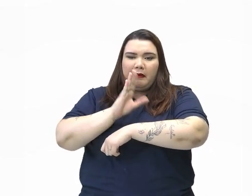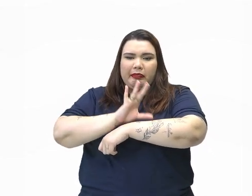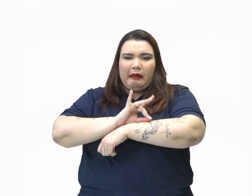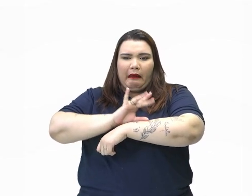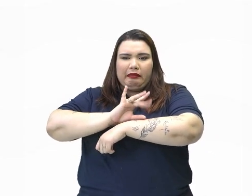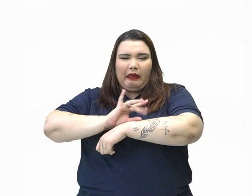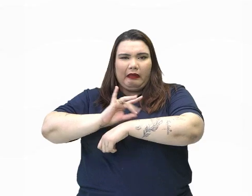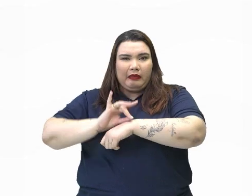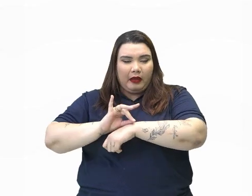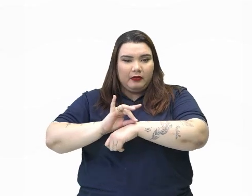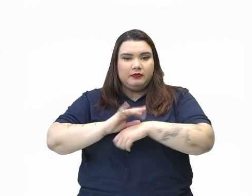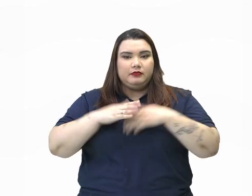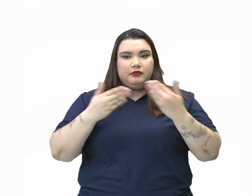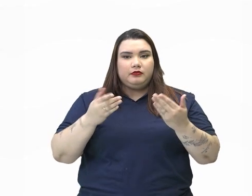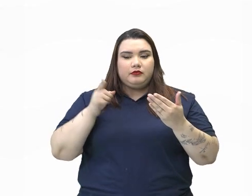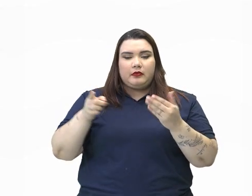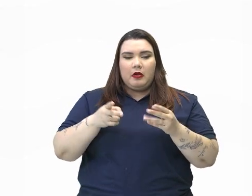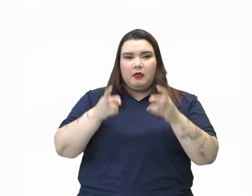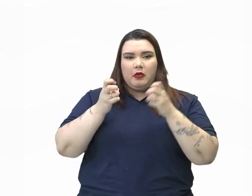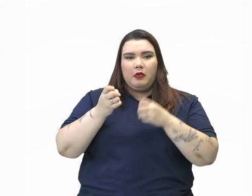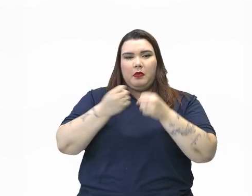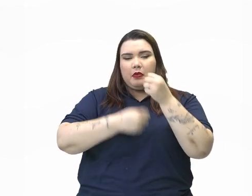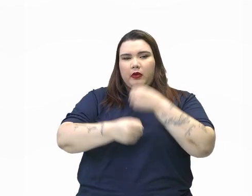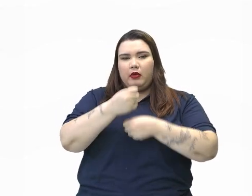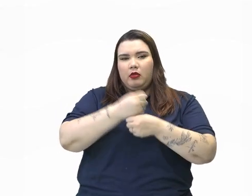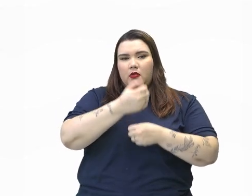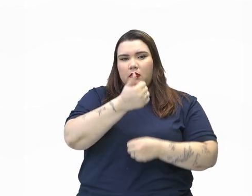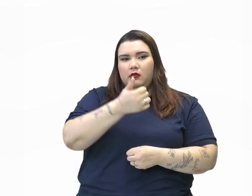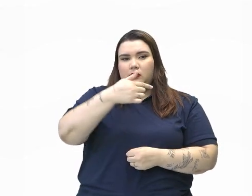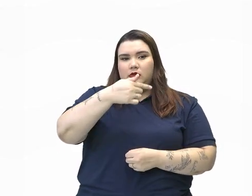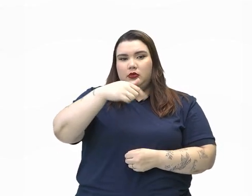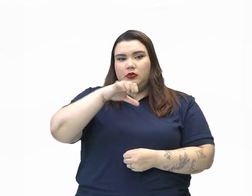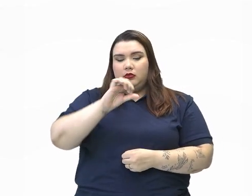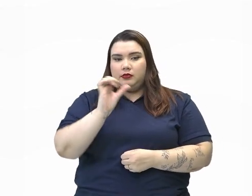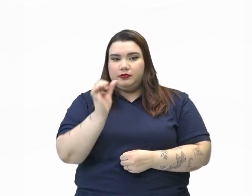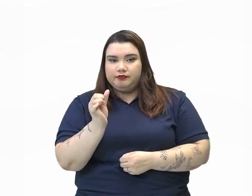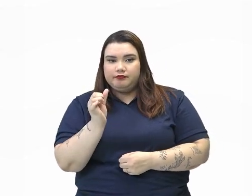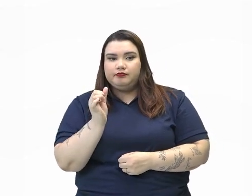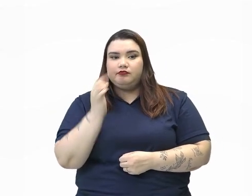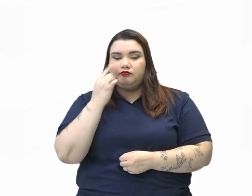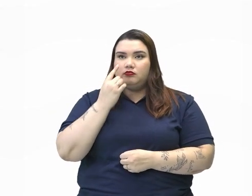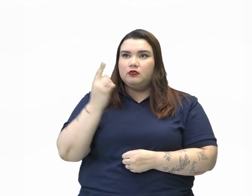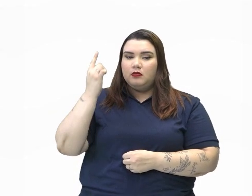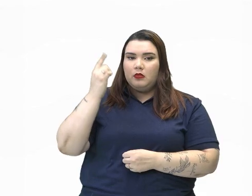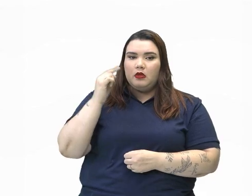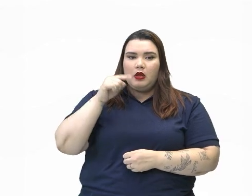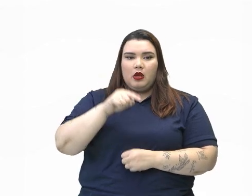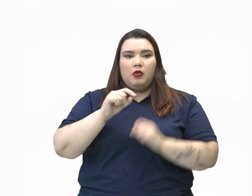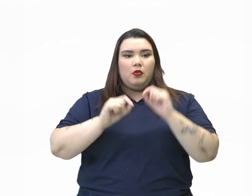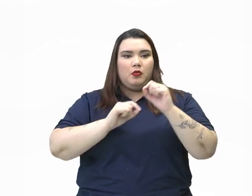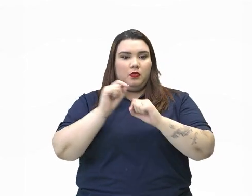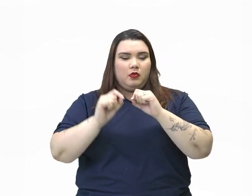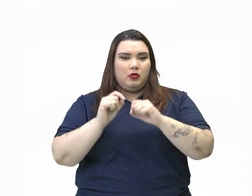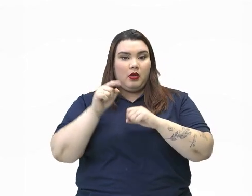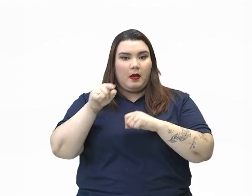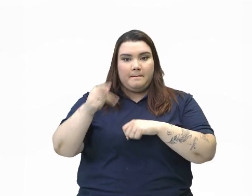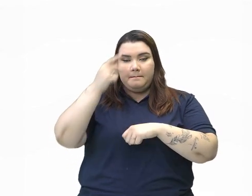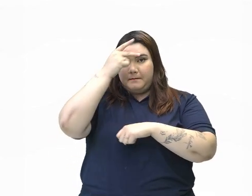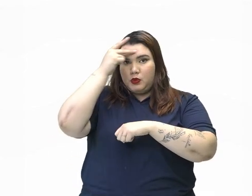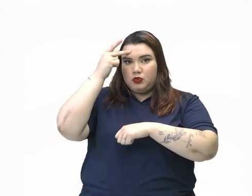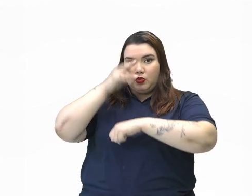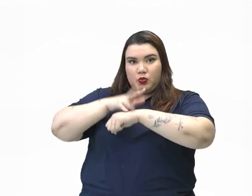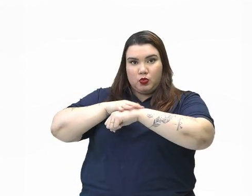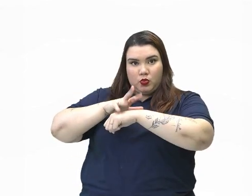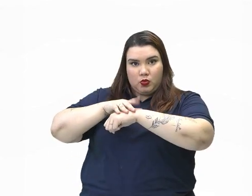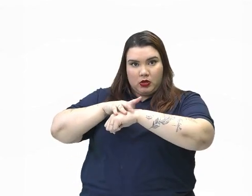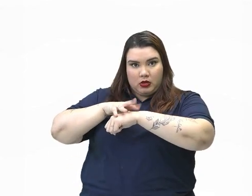ele fez essa observação lá por volta de 1796, o que ele fez? Ele pegou o pus de uma pessoa